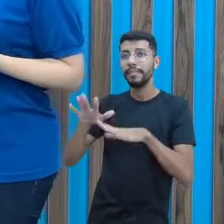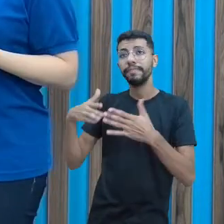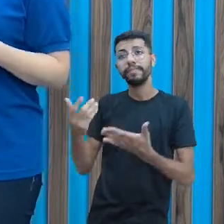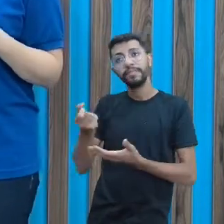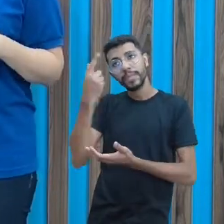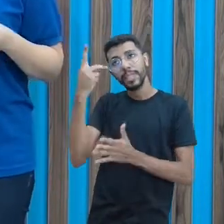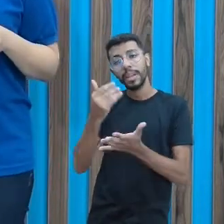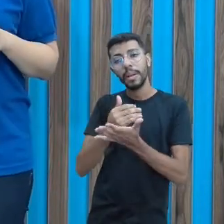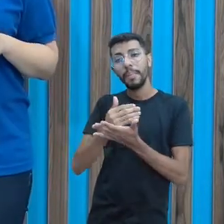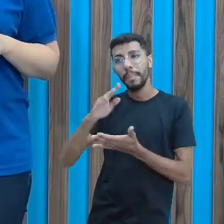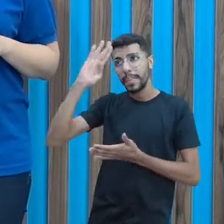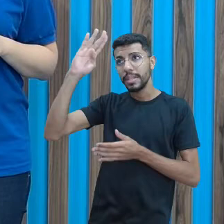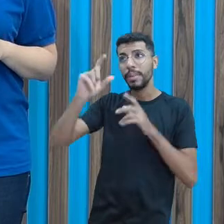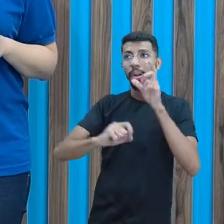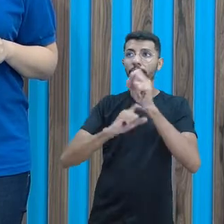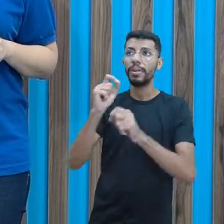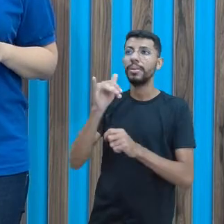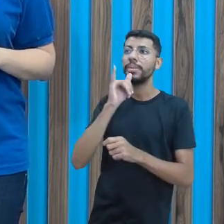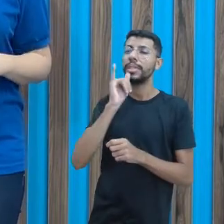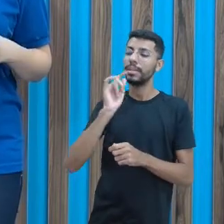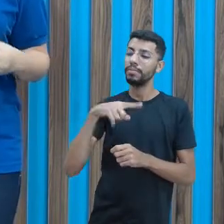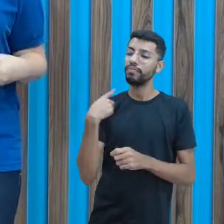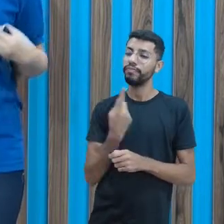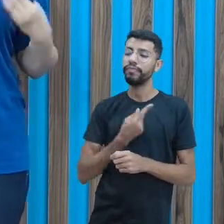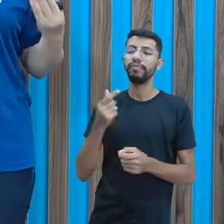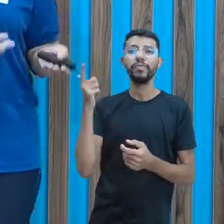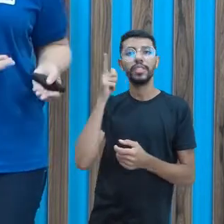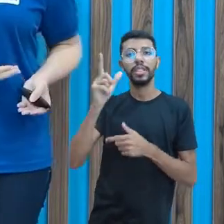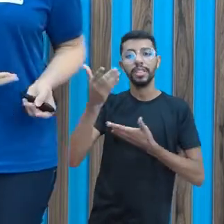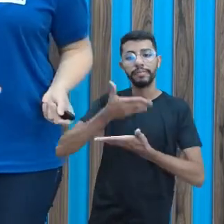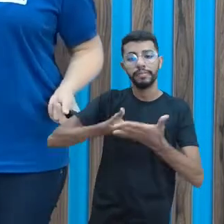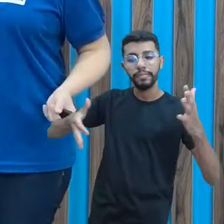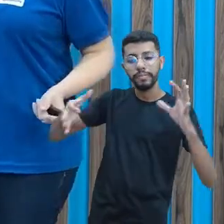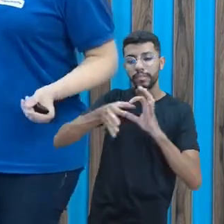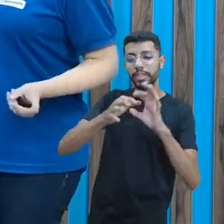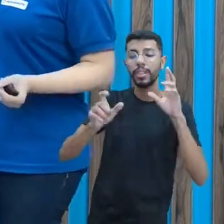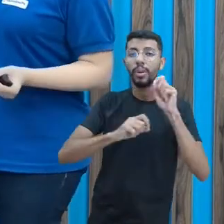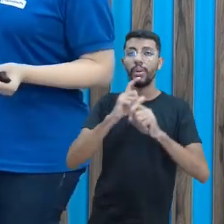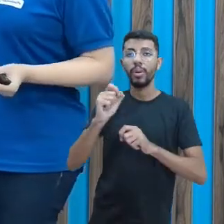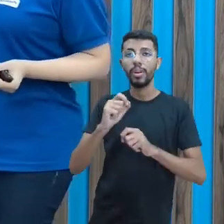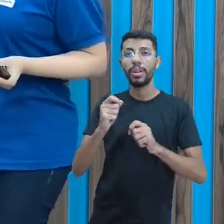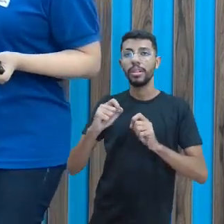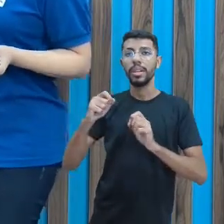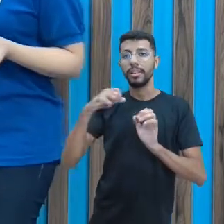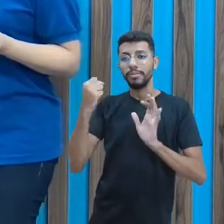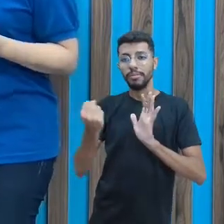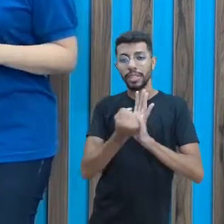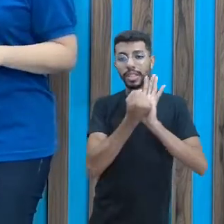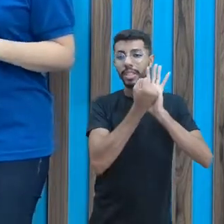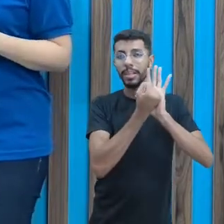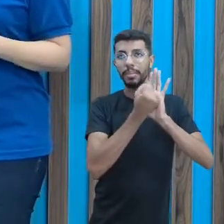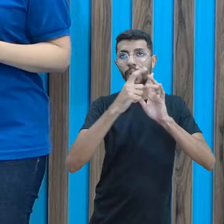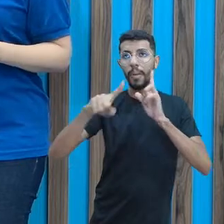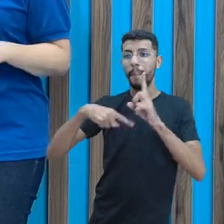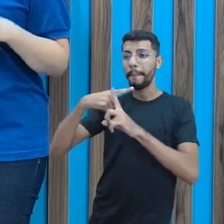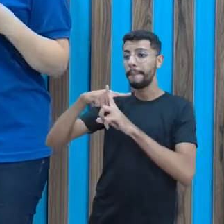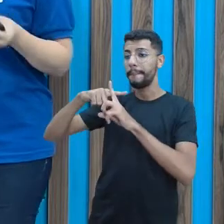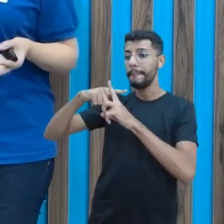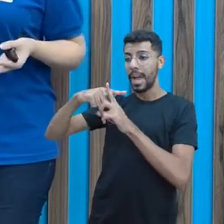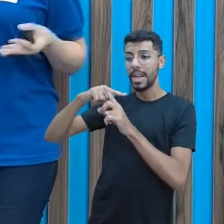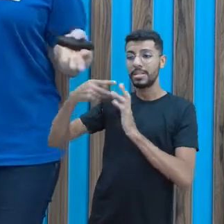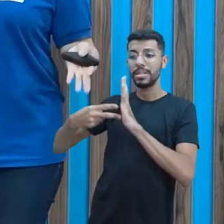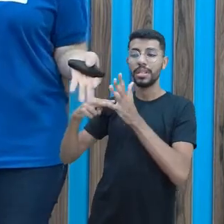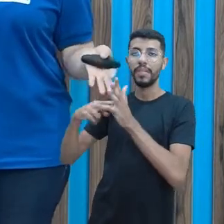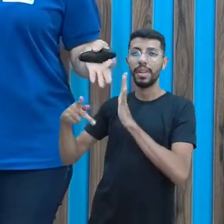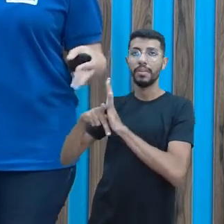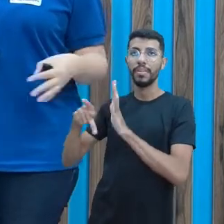consiga relacionar o símbolo percentual com o significado da razão, tá bom? A gente utilizou também a ideia